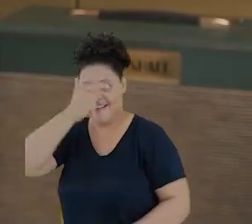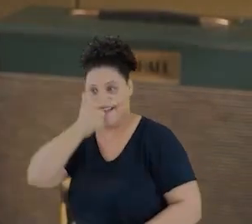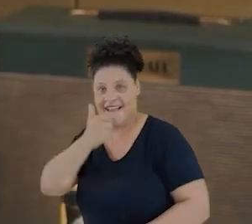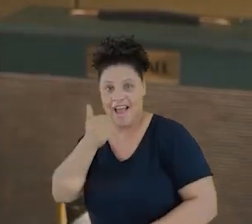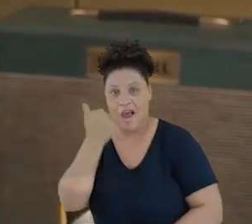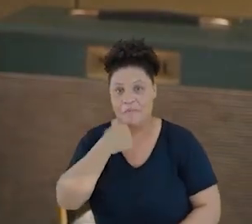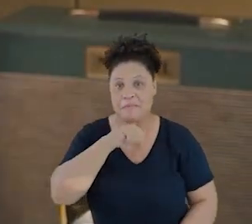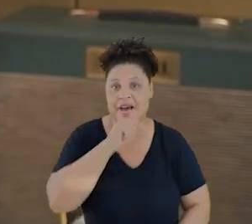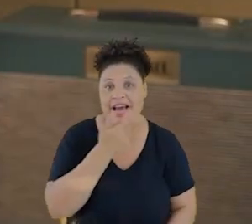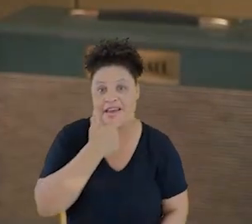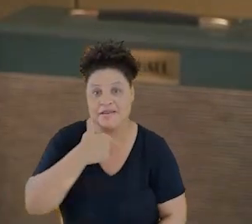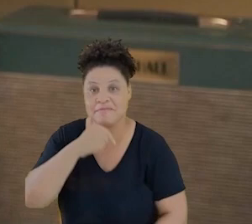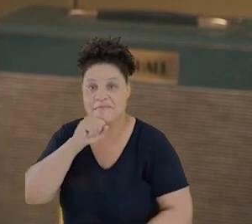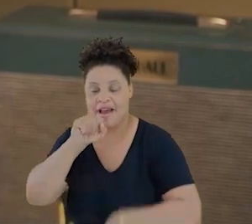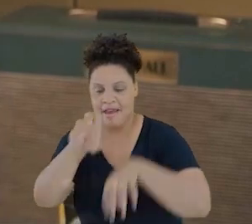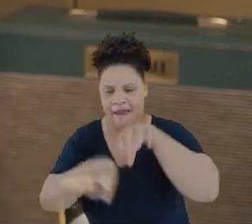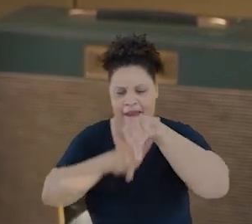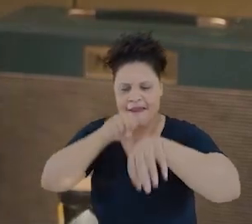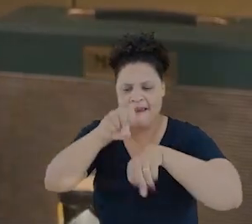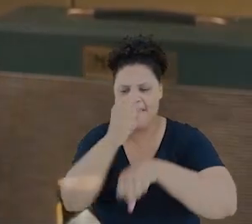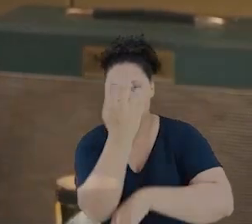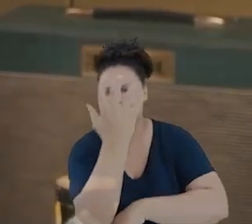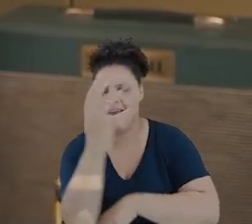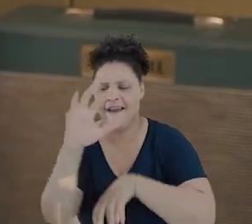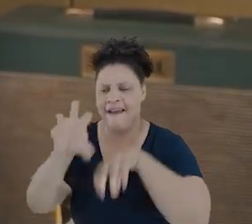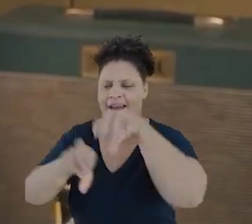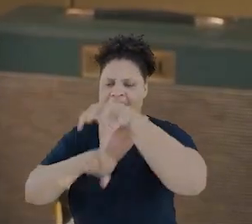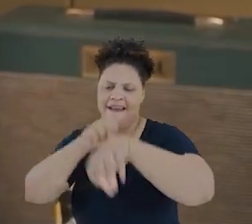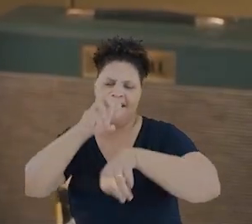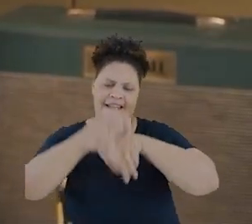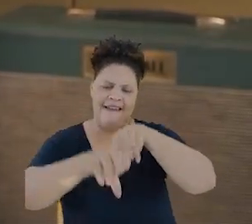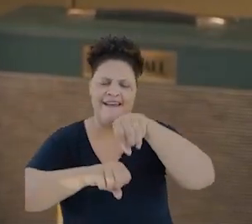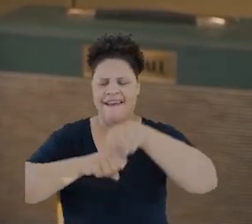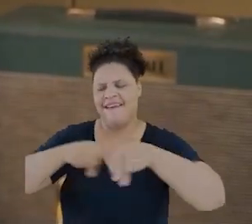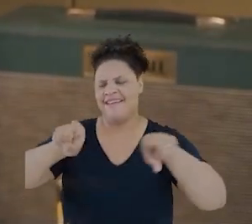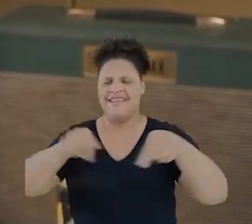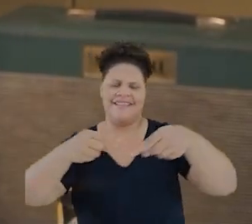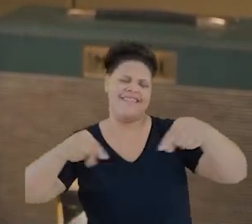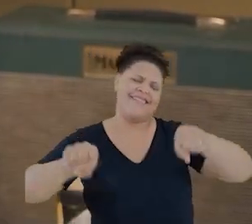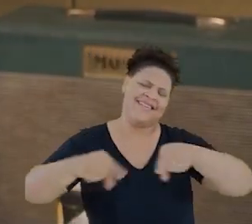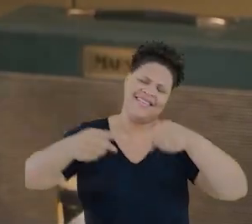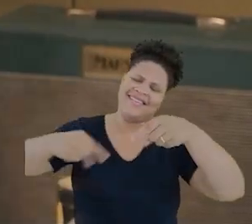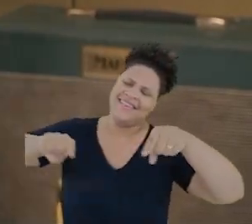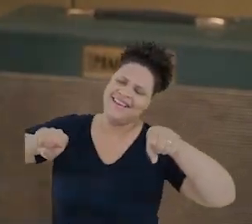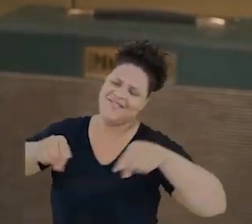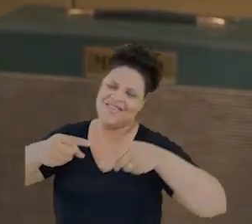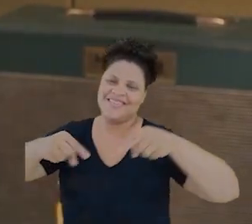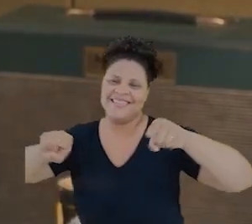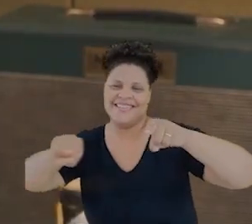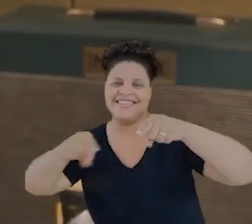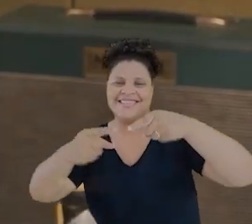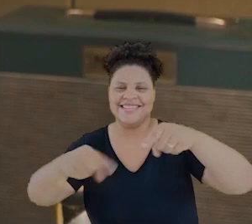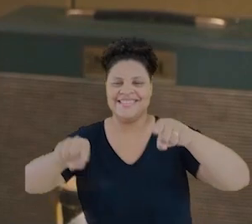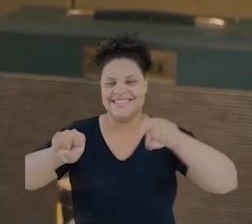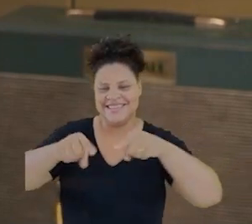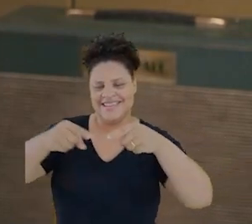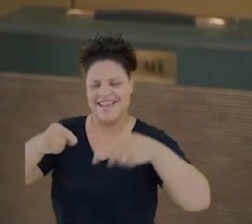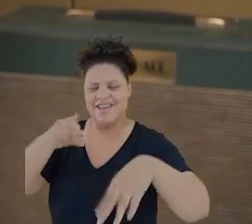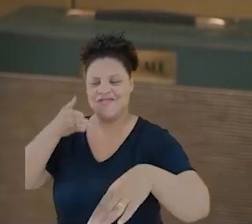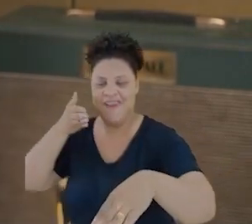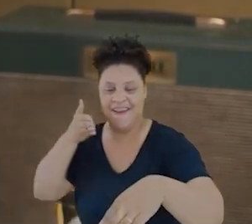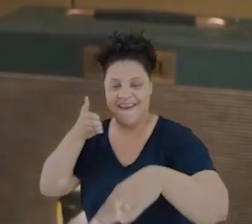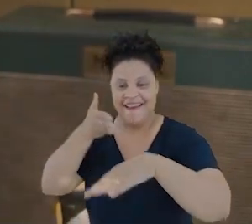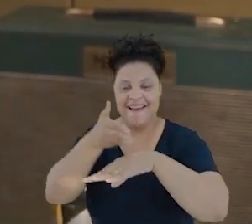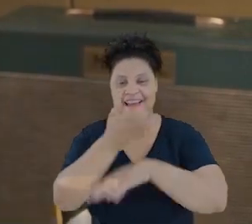Me chamando na flor. Esse verso eu vou cantar. Eu vou pro mato me brilhar. Eu vou. Eu vou pro mato me